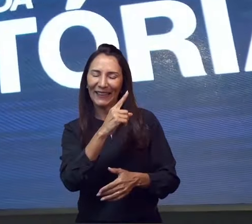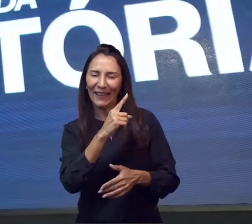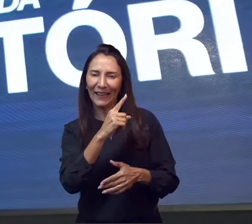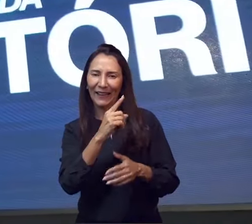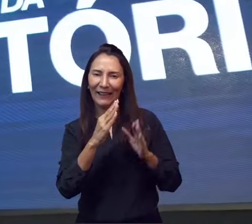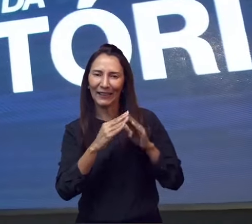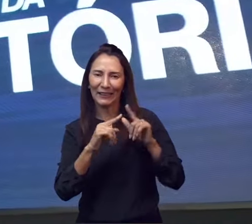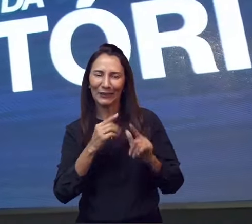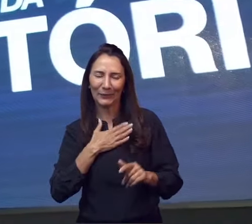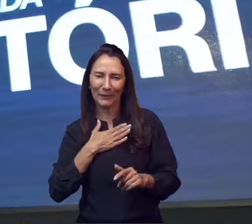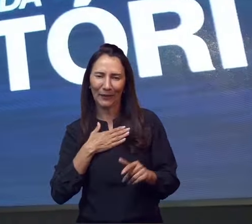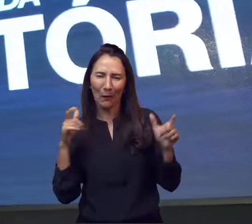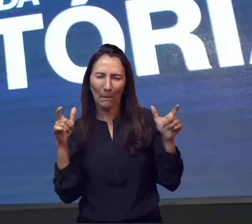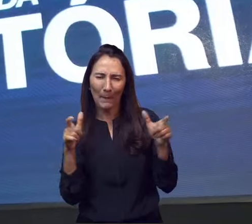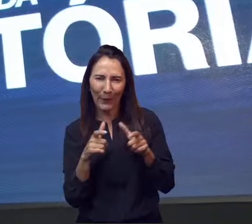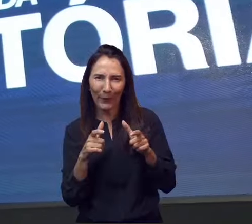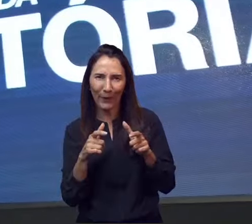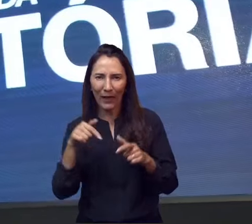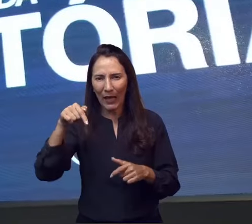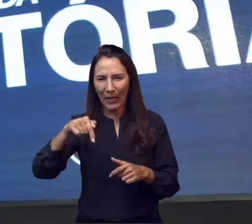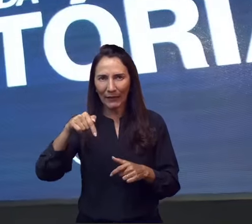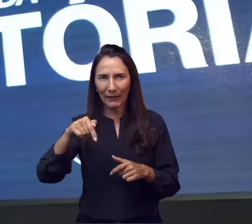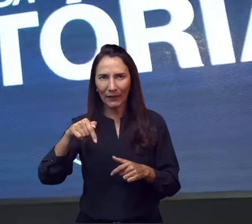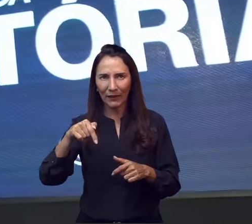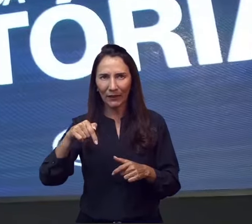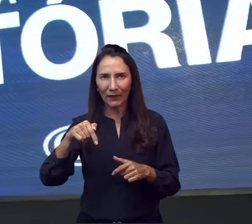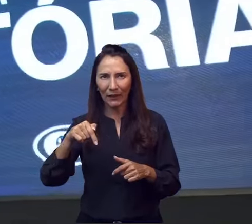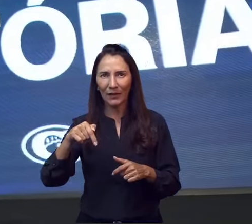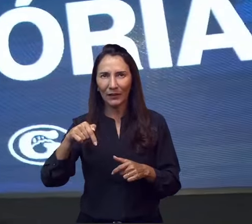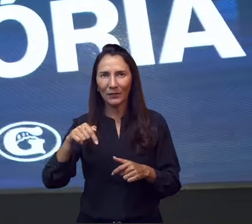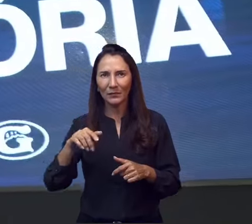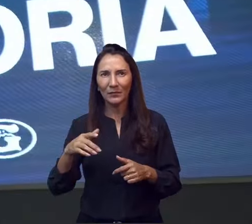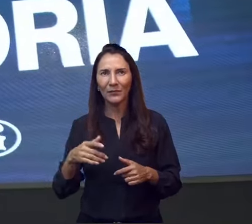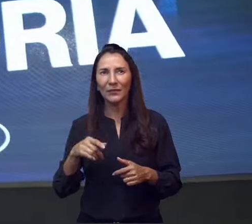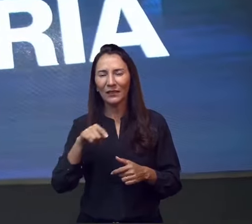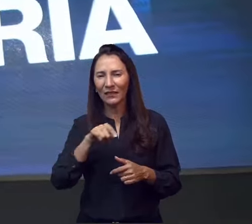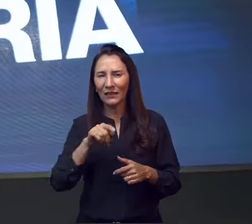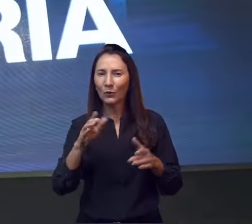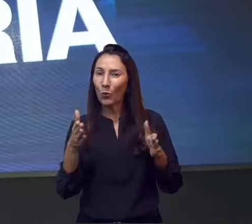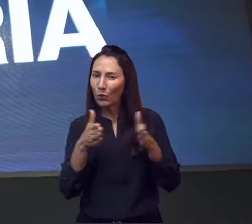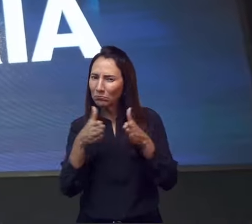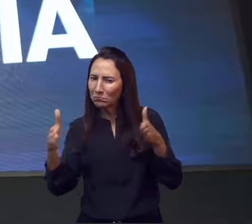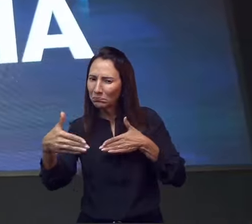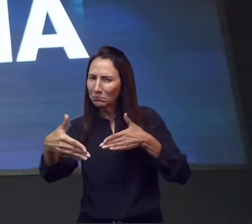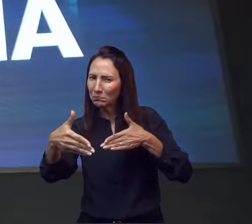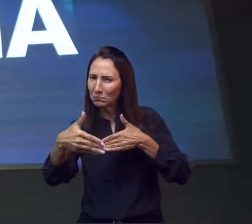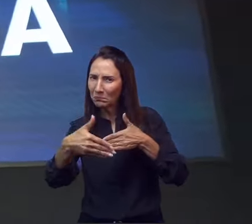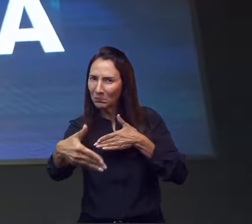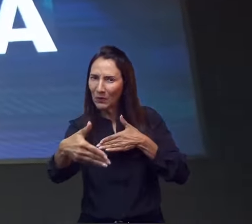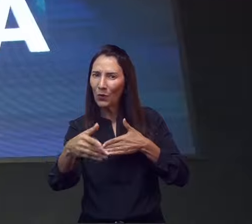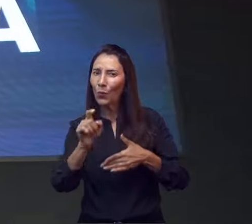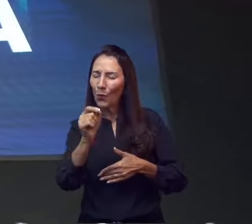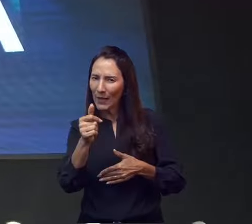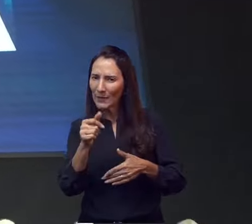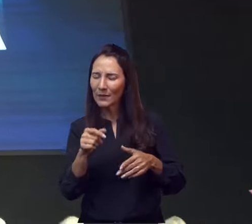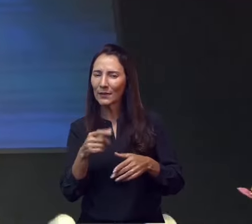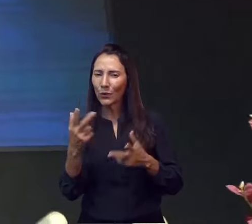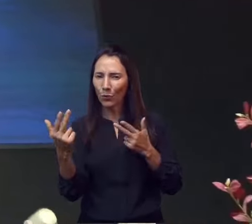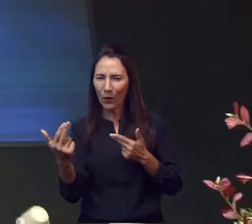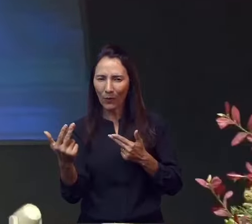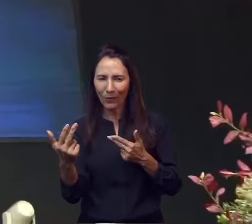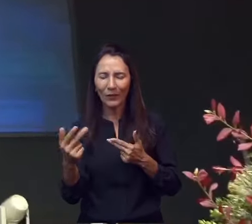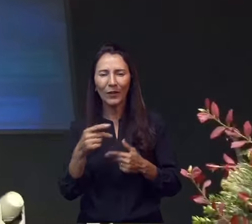um pouquinho menor essa aqui tem 55 27 a nota de 50 por 22 e falta fazer a galeria e ele